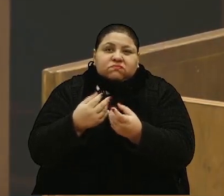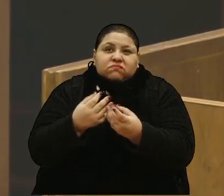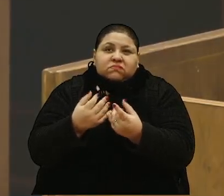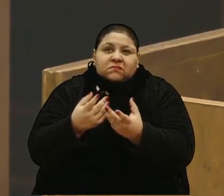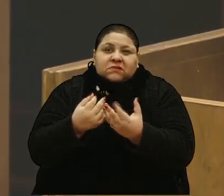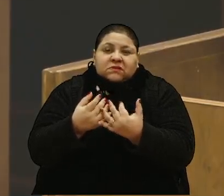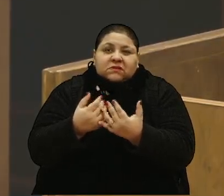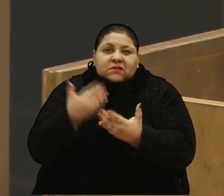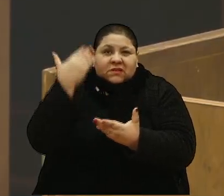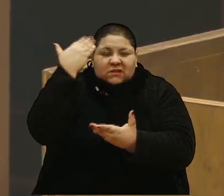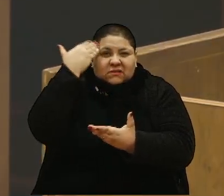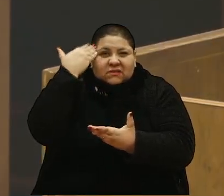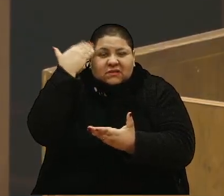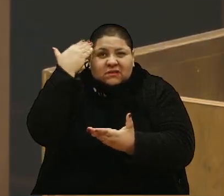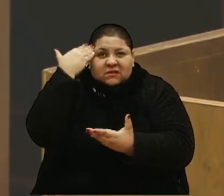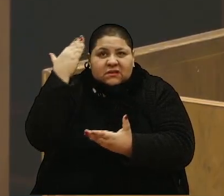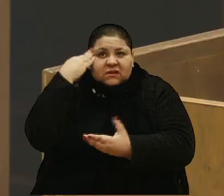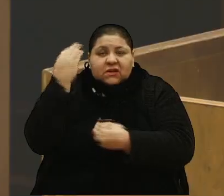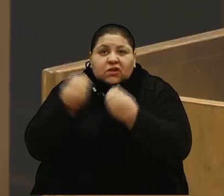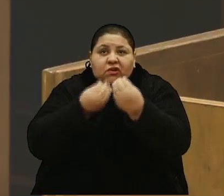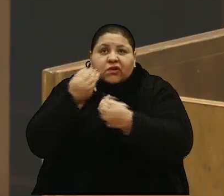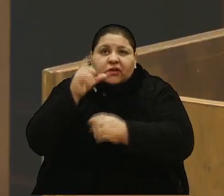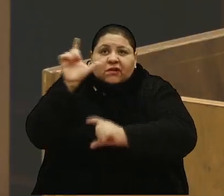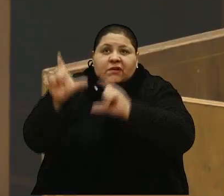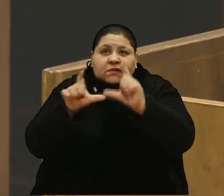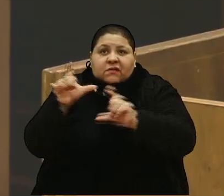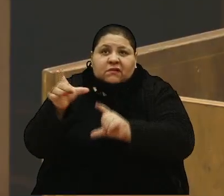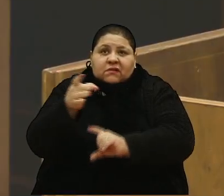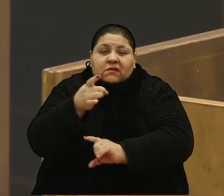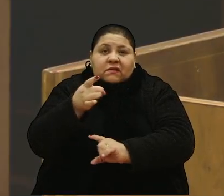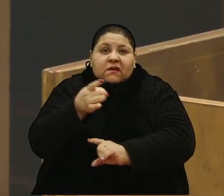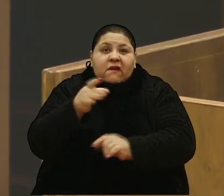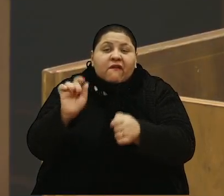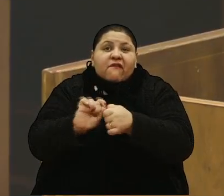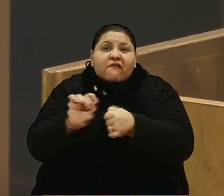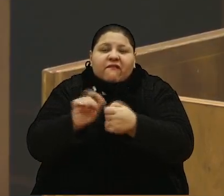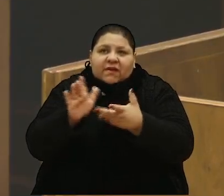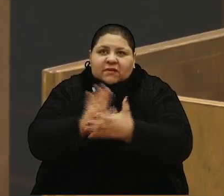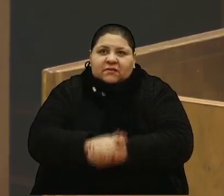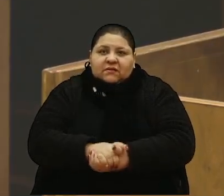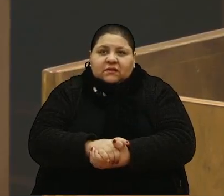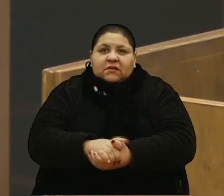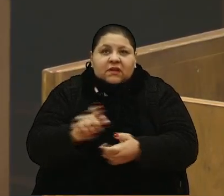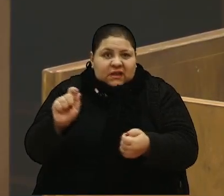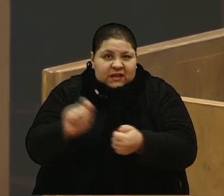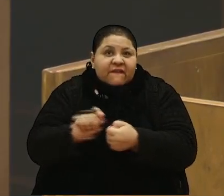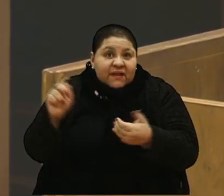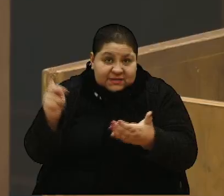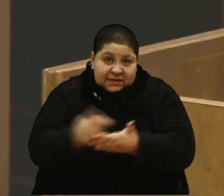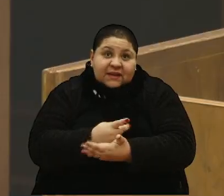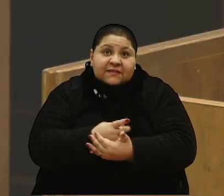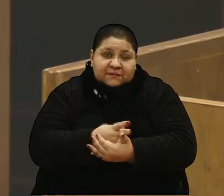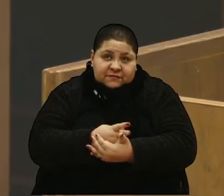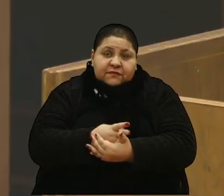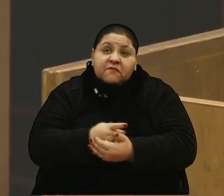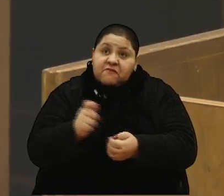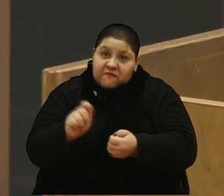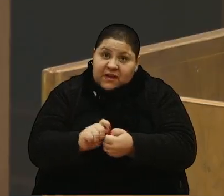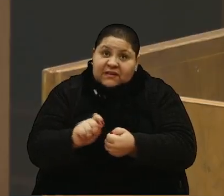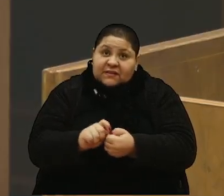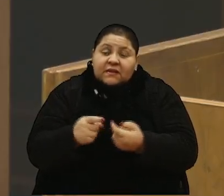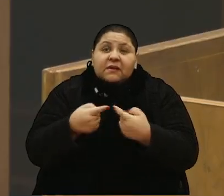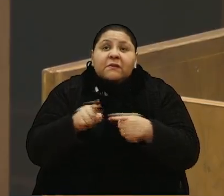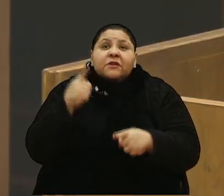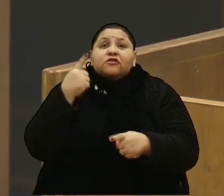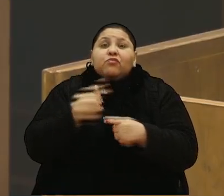sem conhecimento suficiente para saber o que uma pessoa em desespero faz. Ela faz coisas erradas. Faz. Mas